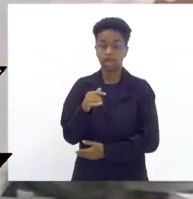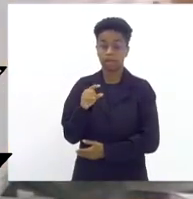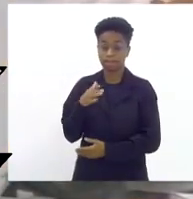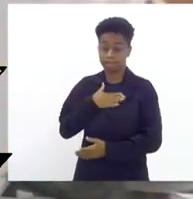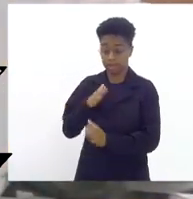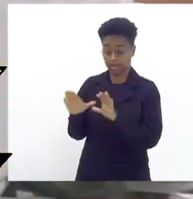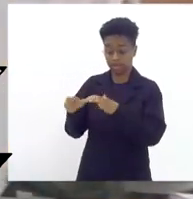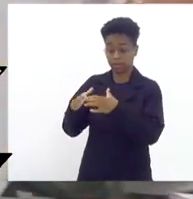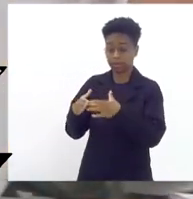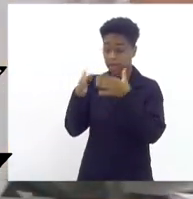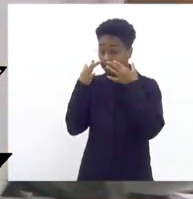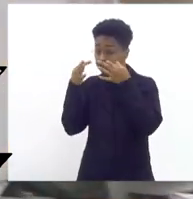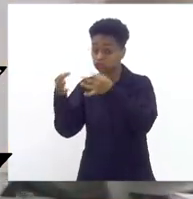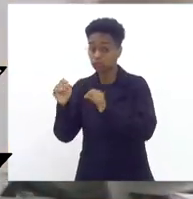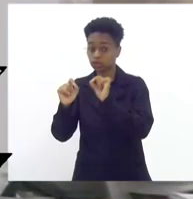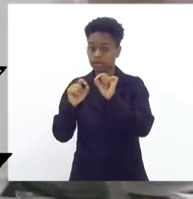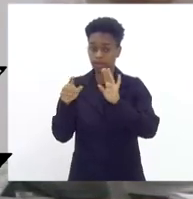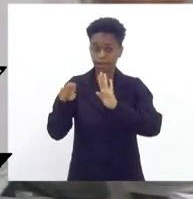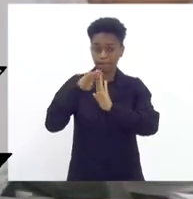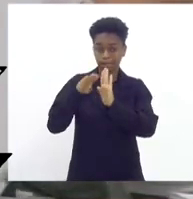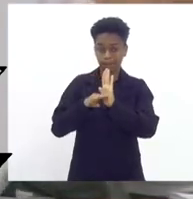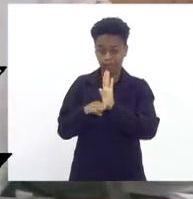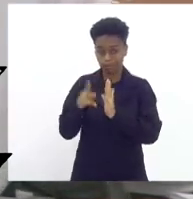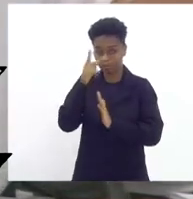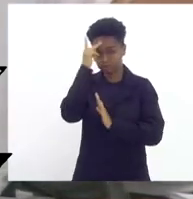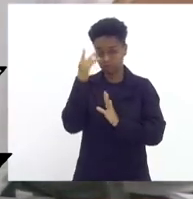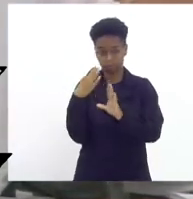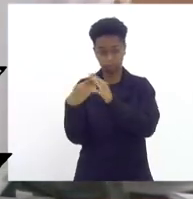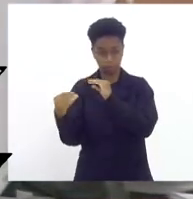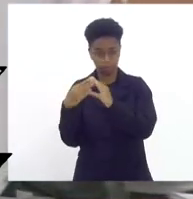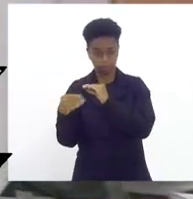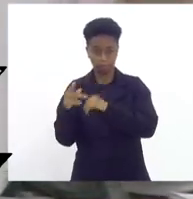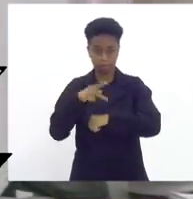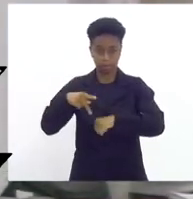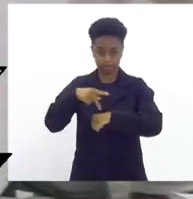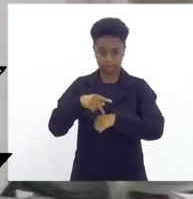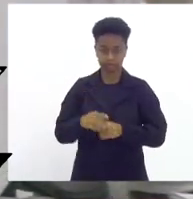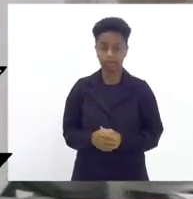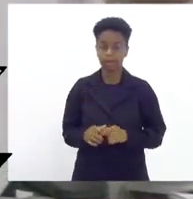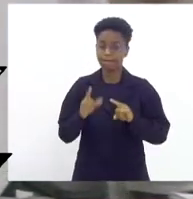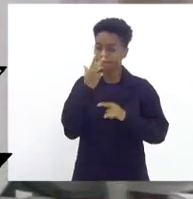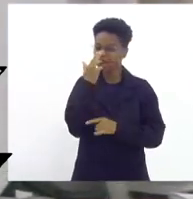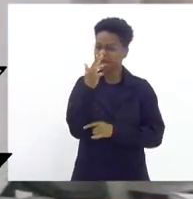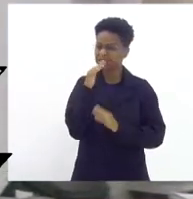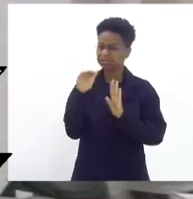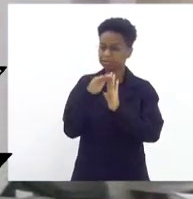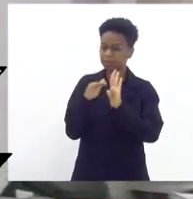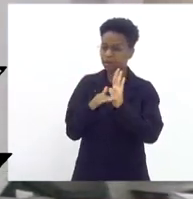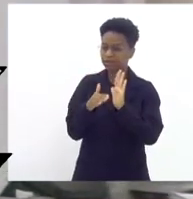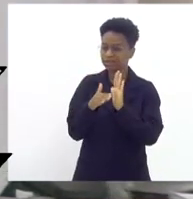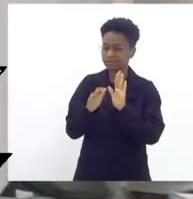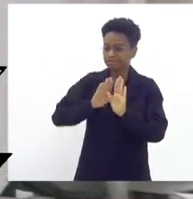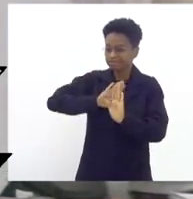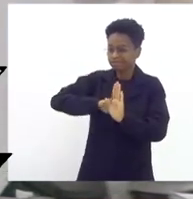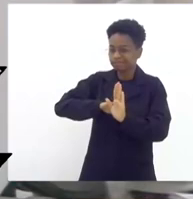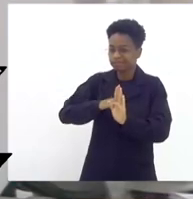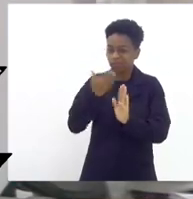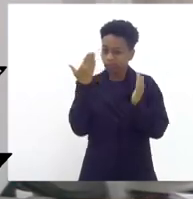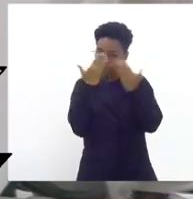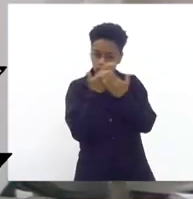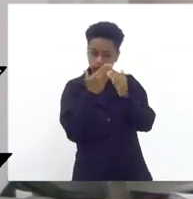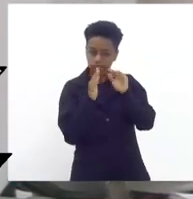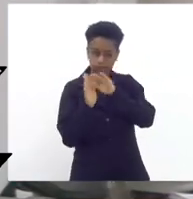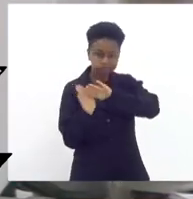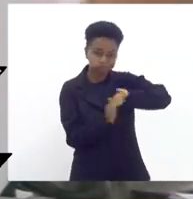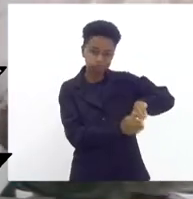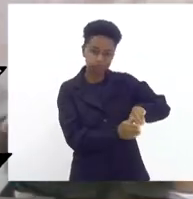a pauta dos refugiados me parece uma pauta ainda muito secundarizada invisibilizada